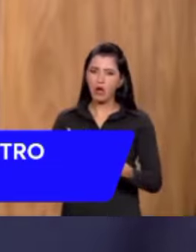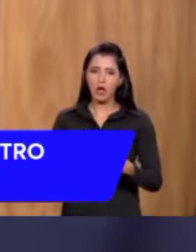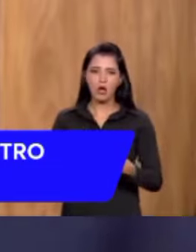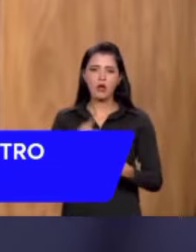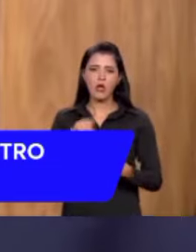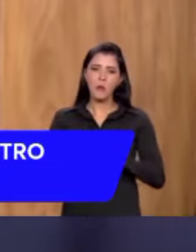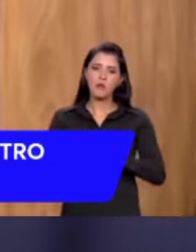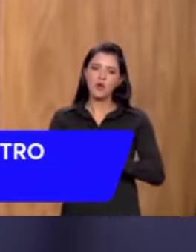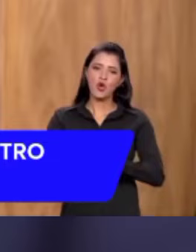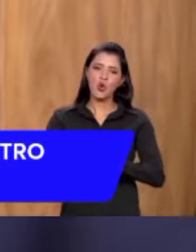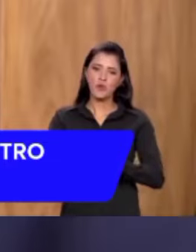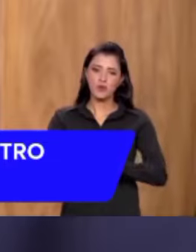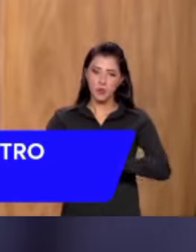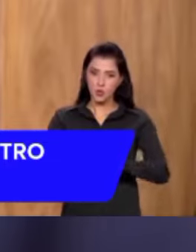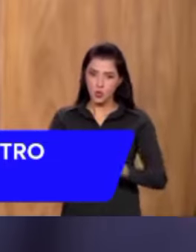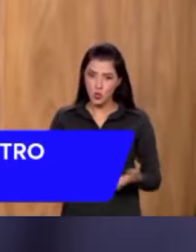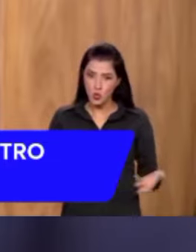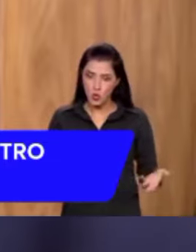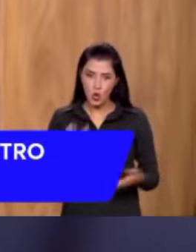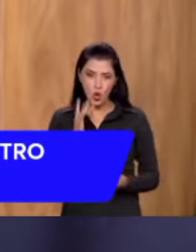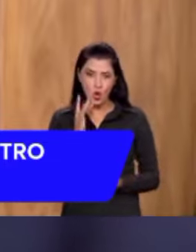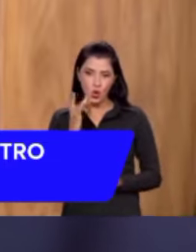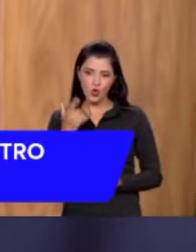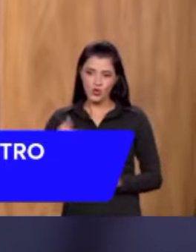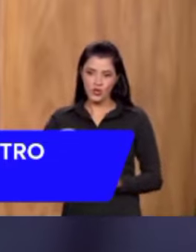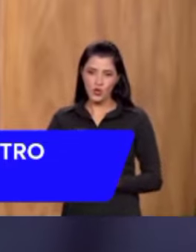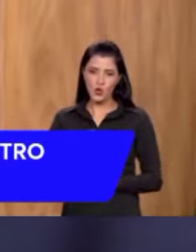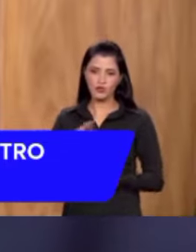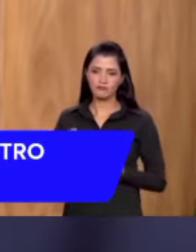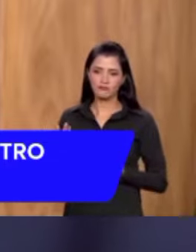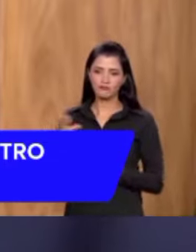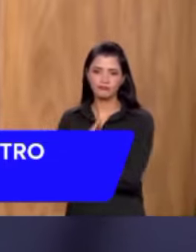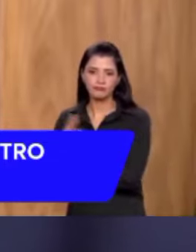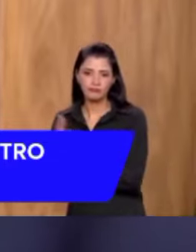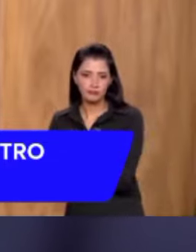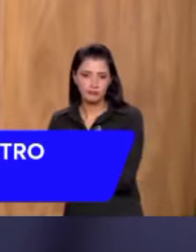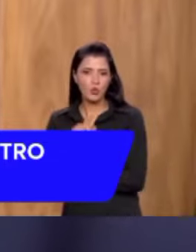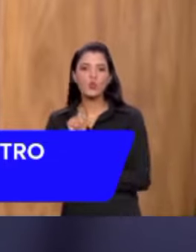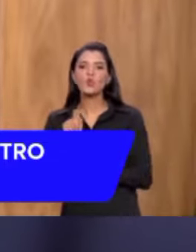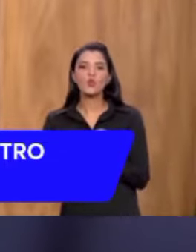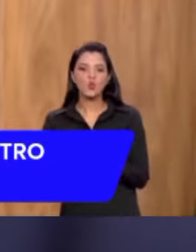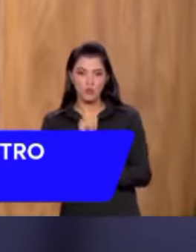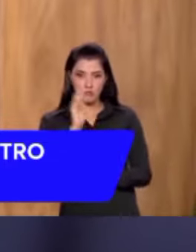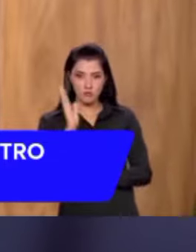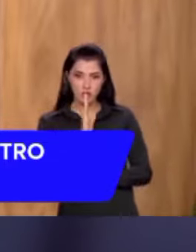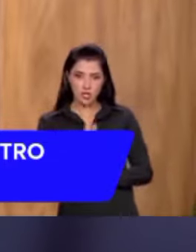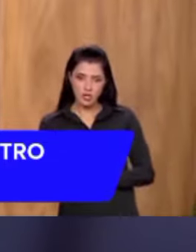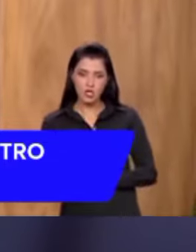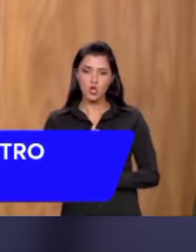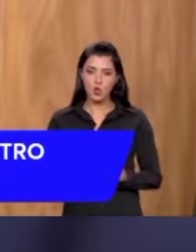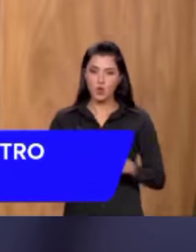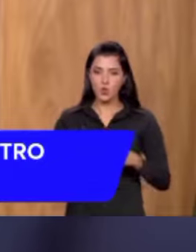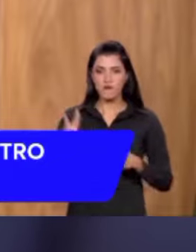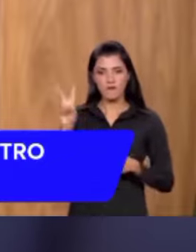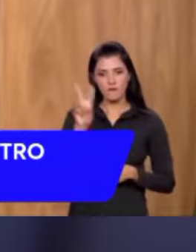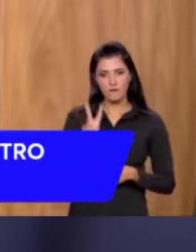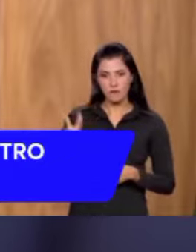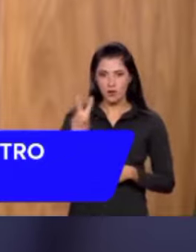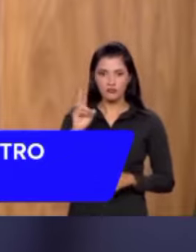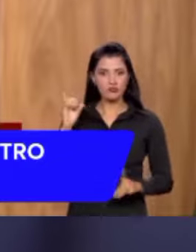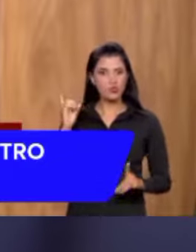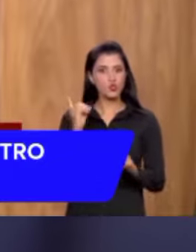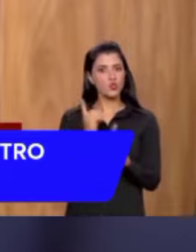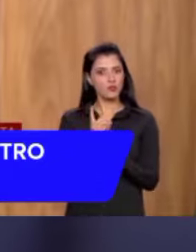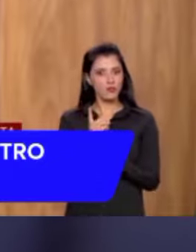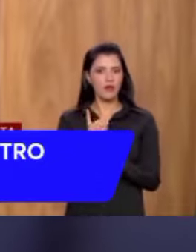respeito a essa época de ouro das nossas Brasil relações, onde o Brasil cara e a Venezuela se